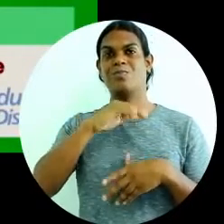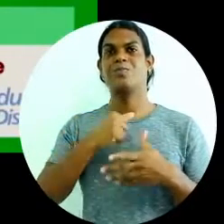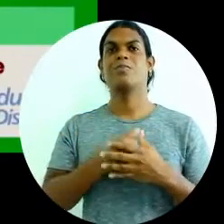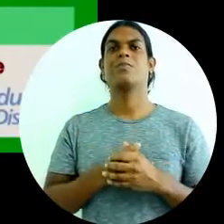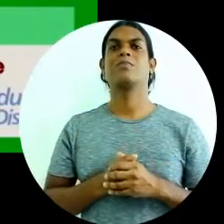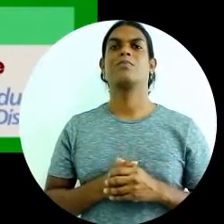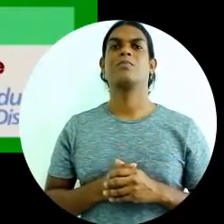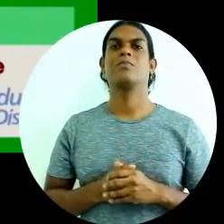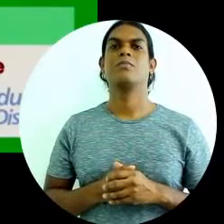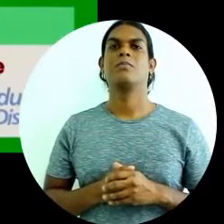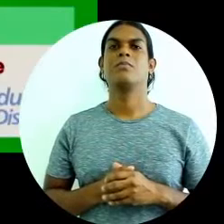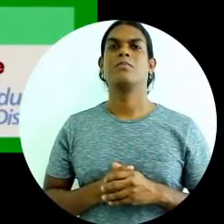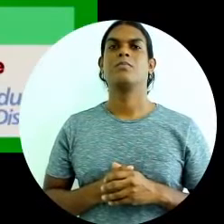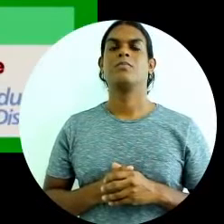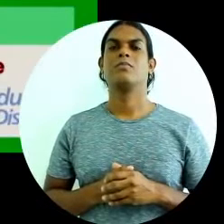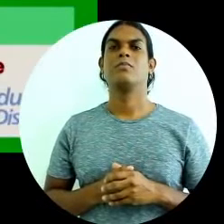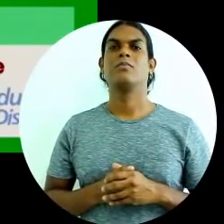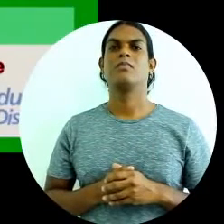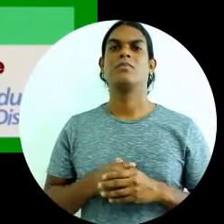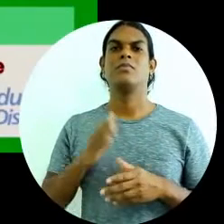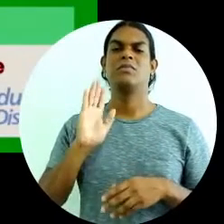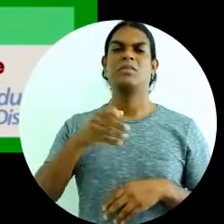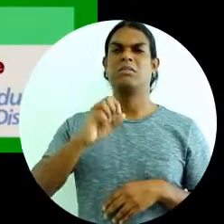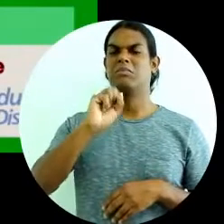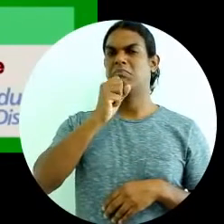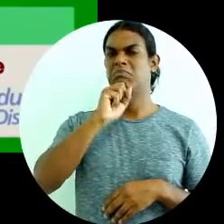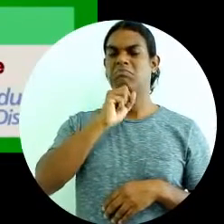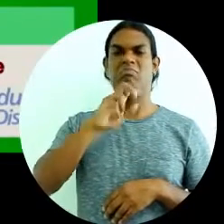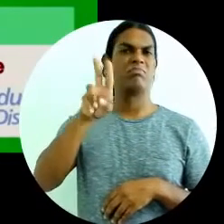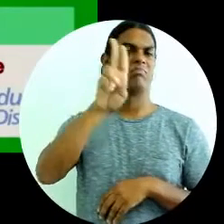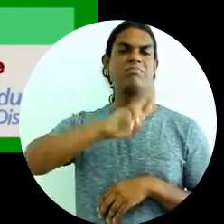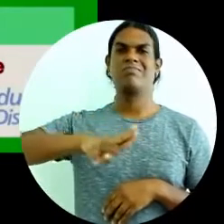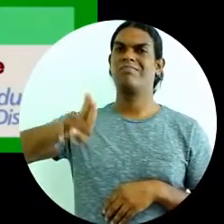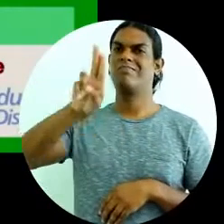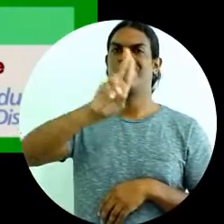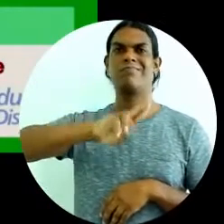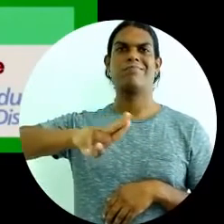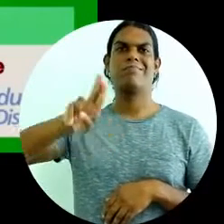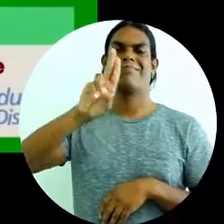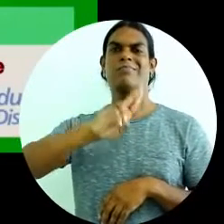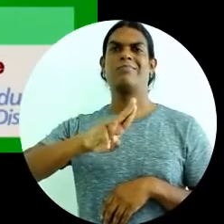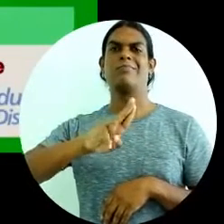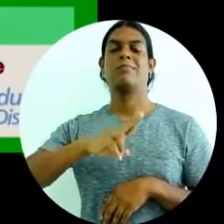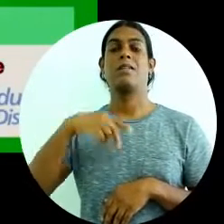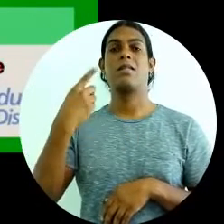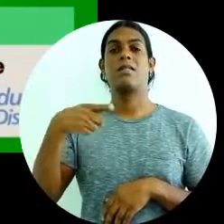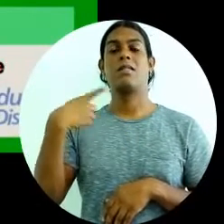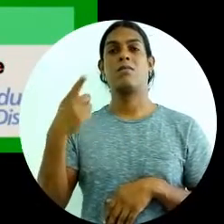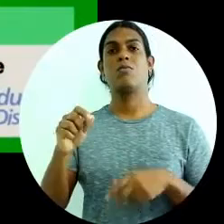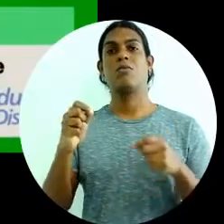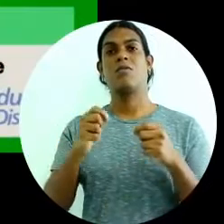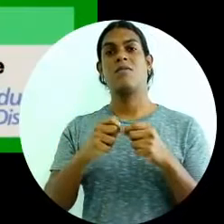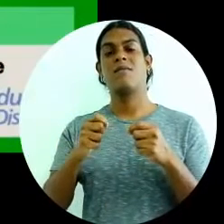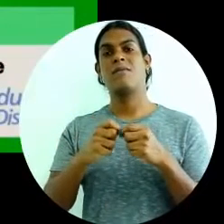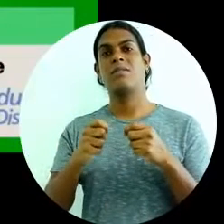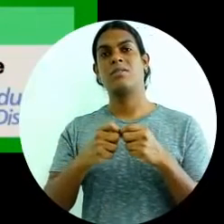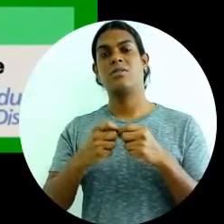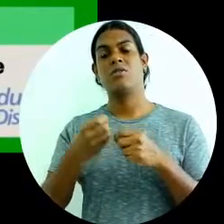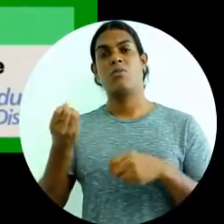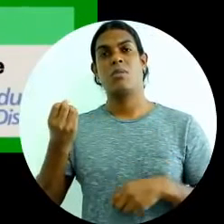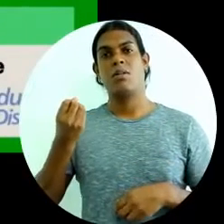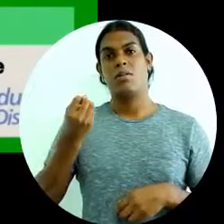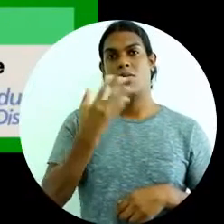inadequadas, aquelas que eventualmente estão ultrapassadas, que não são utilizadas, e permanentemente faremos